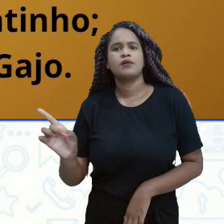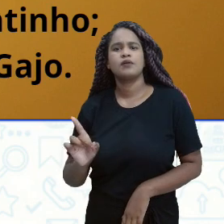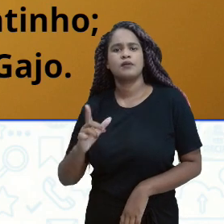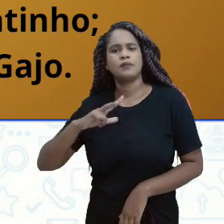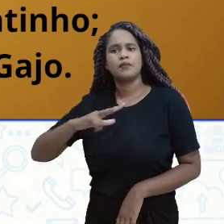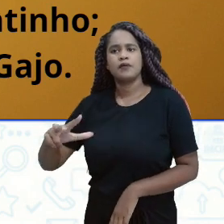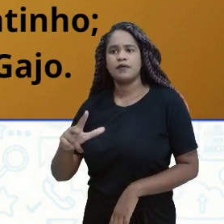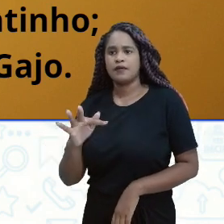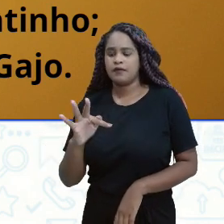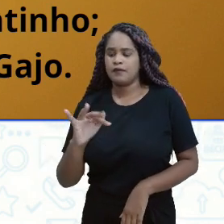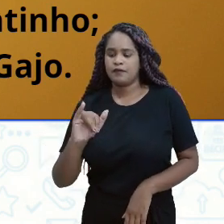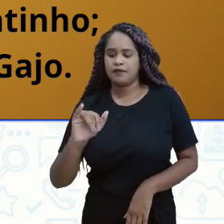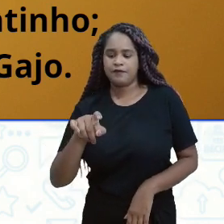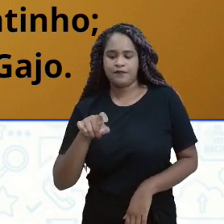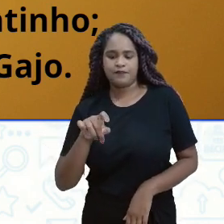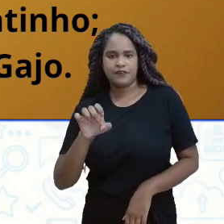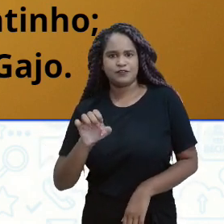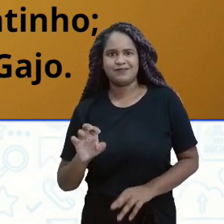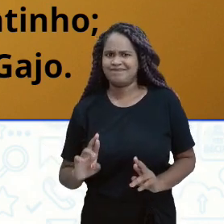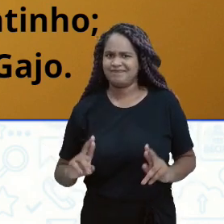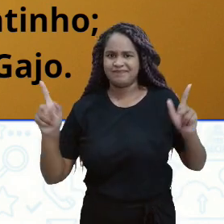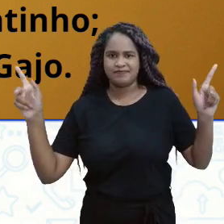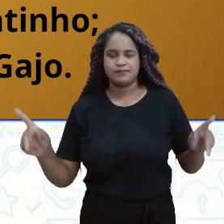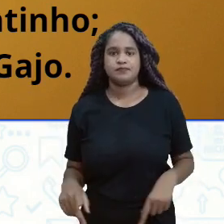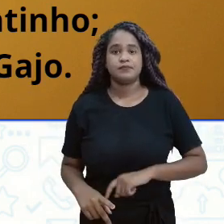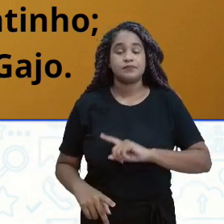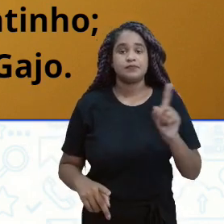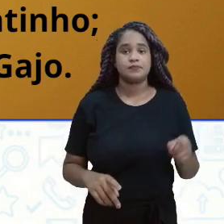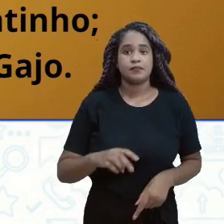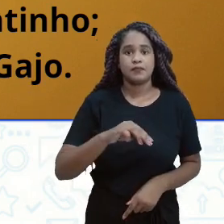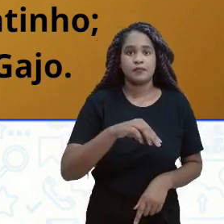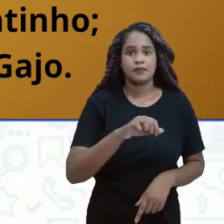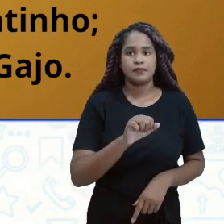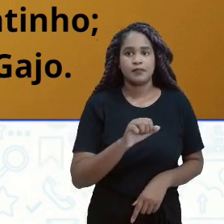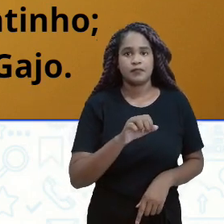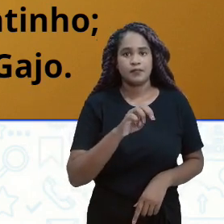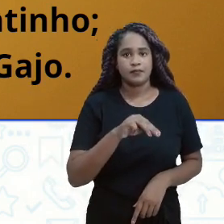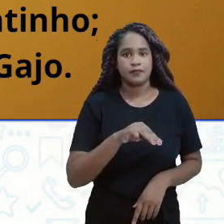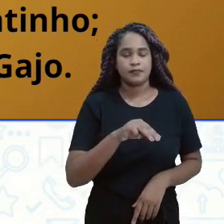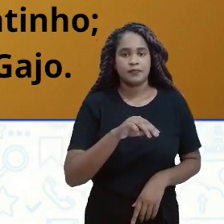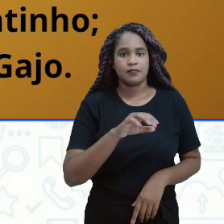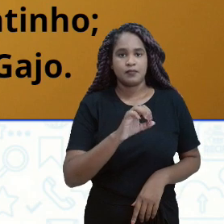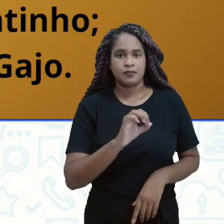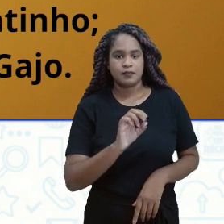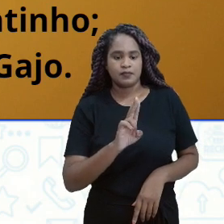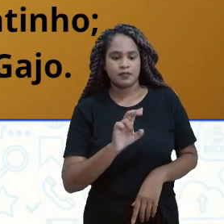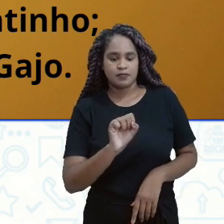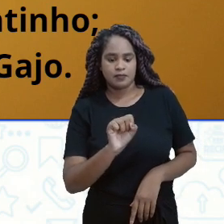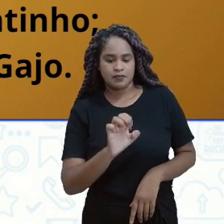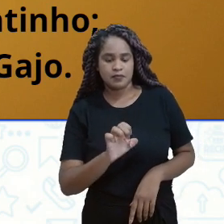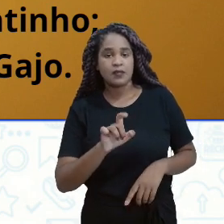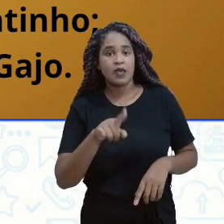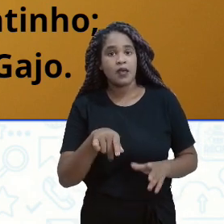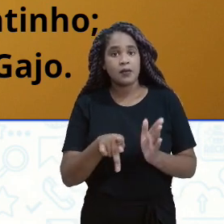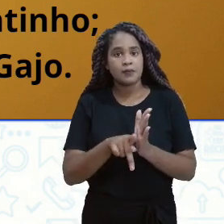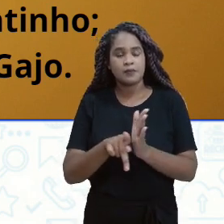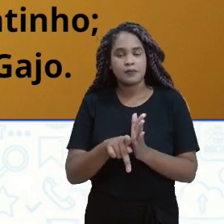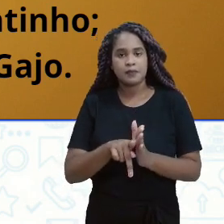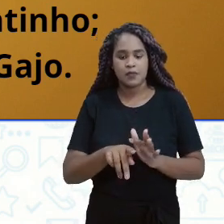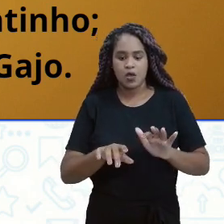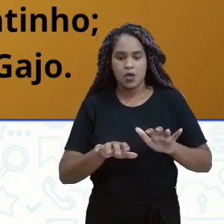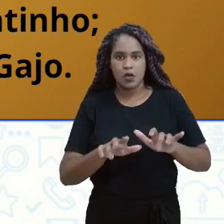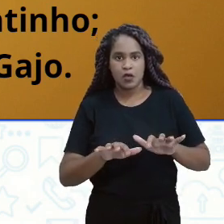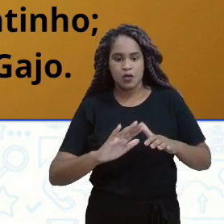fixe, minha gente. Olha só que diferente. A gente também tem o mouse no Brasil, né? Aquele ratinho